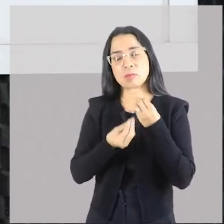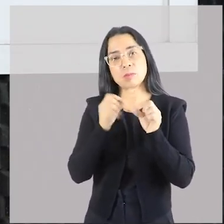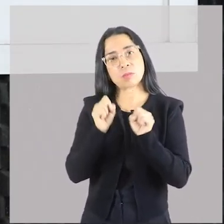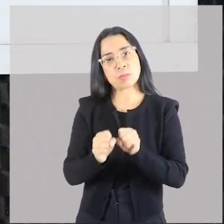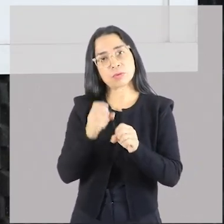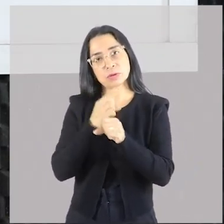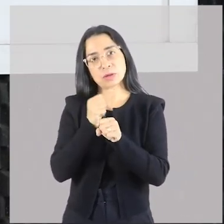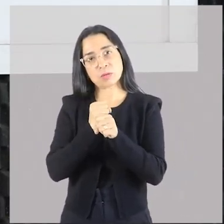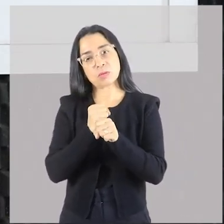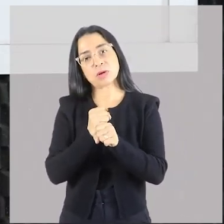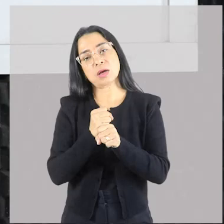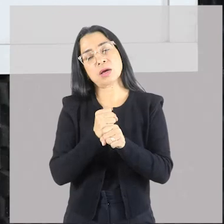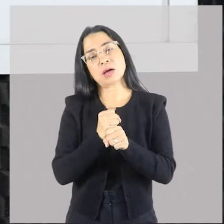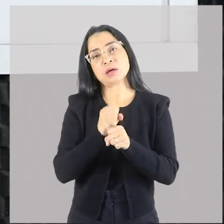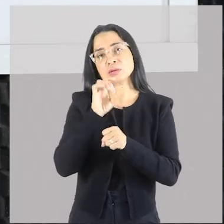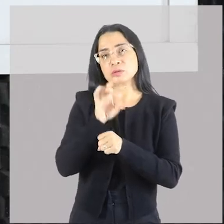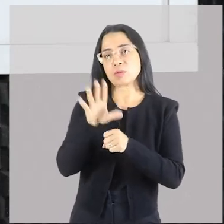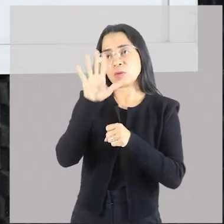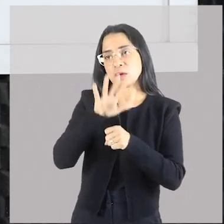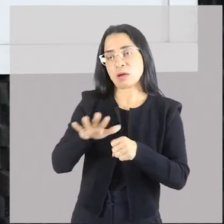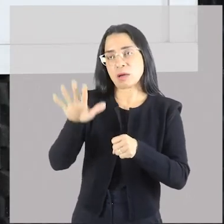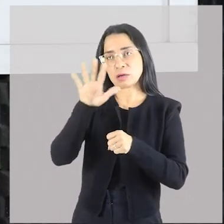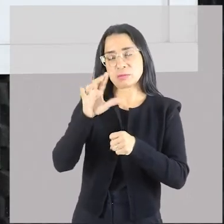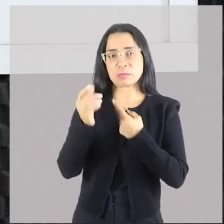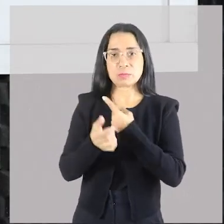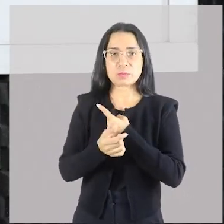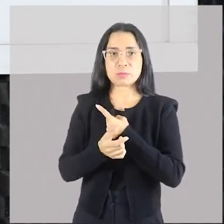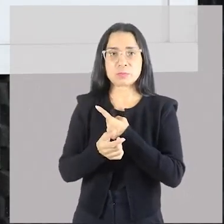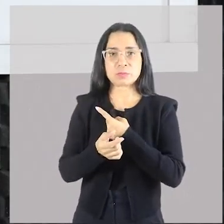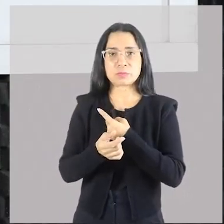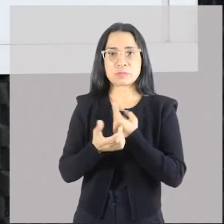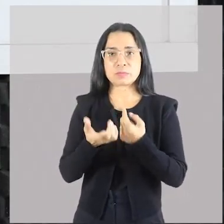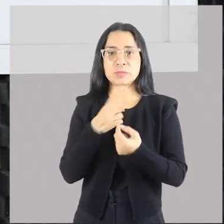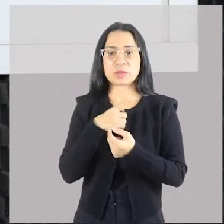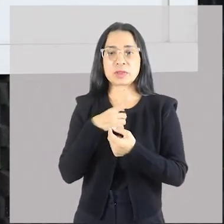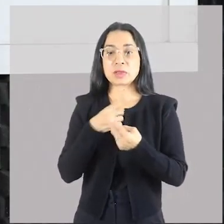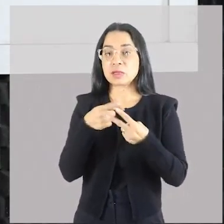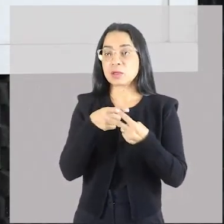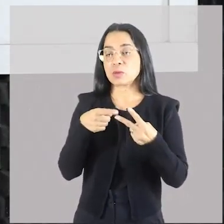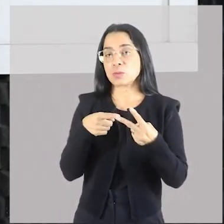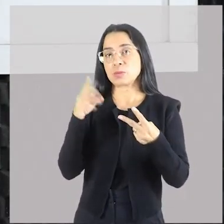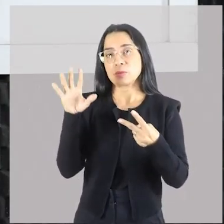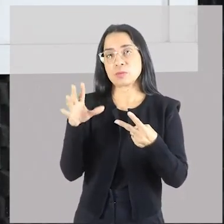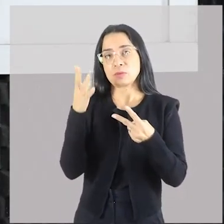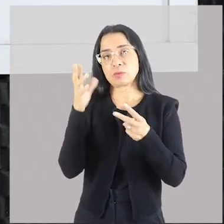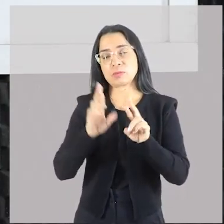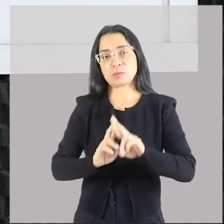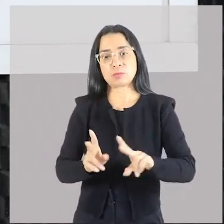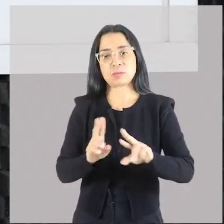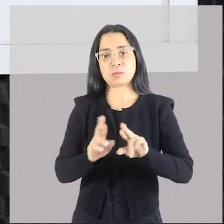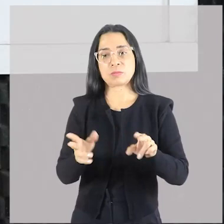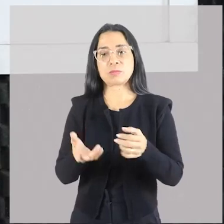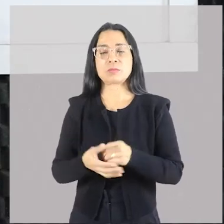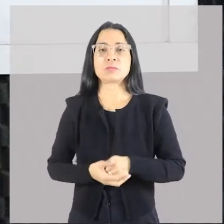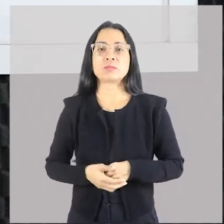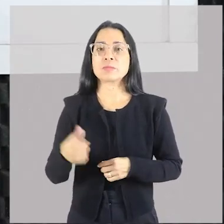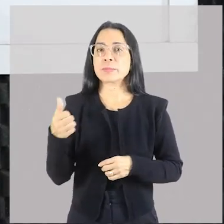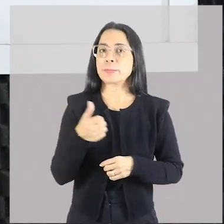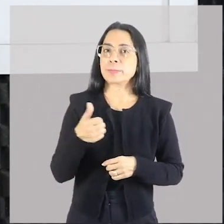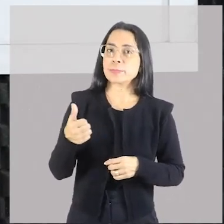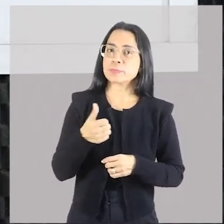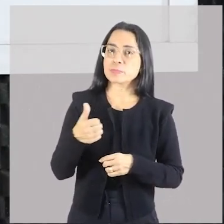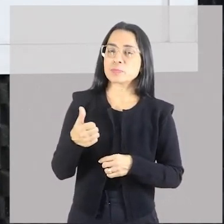calcular apenas a área de uma parte desse círculo aí? Aí você tem duas situações distintas, certo?